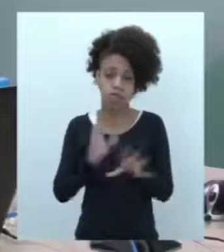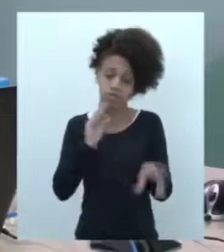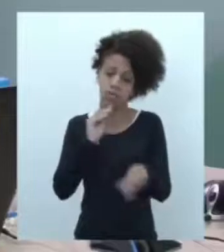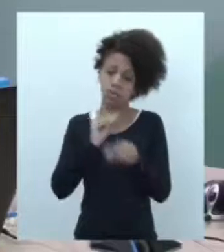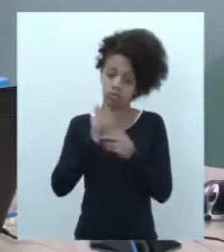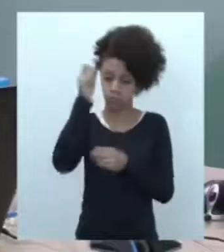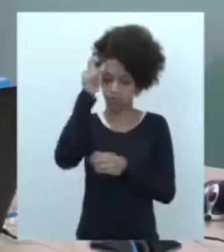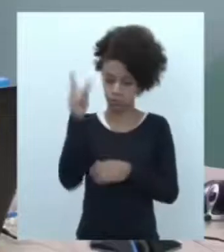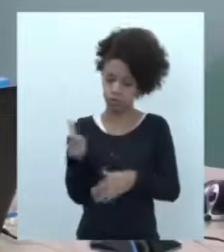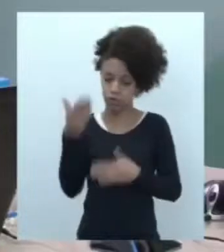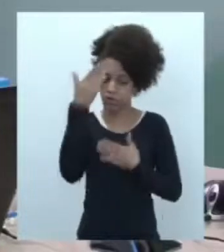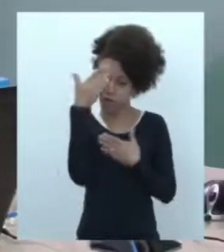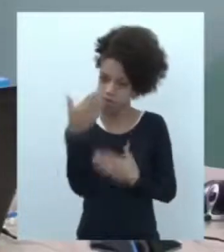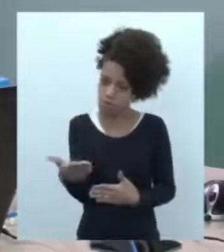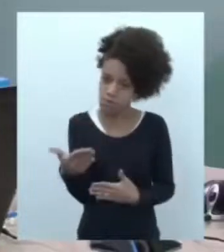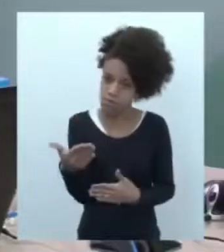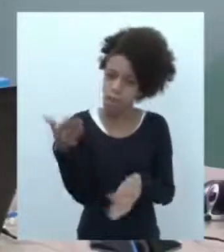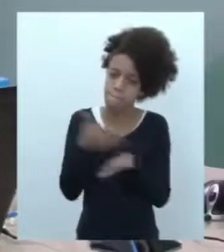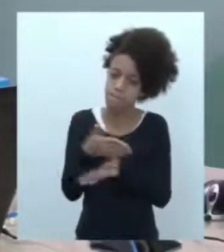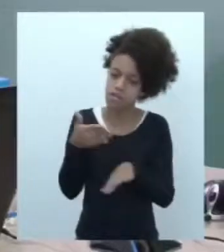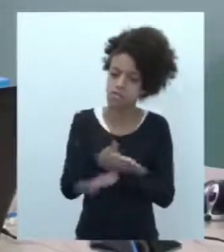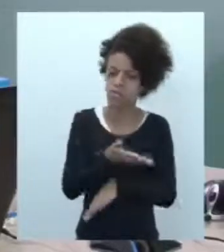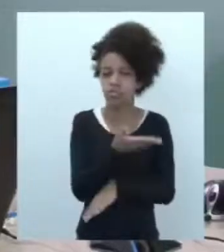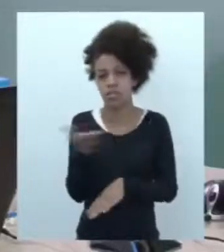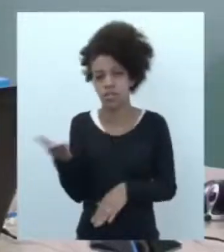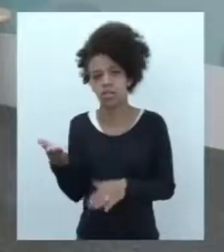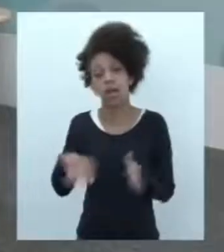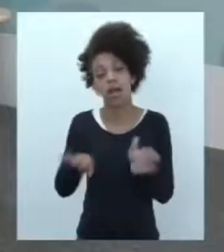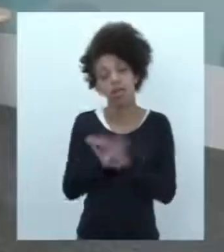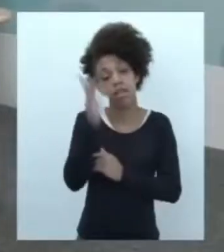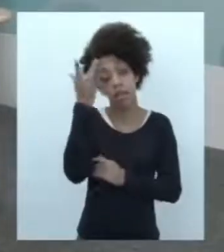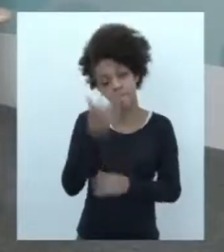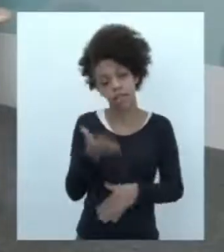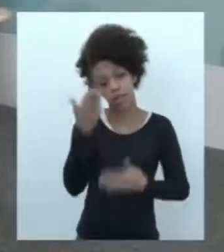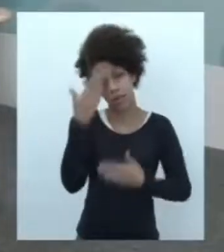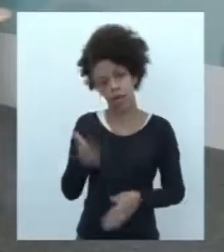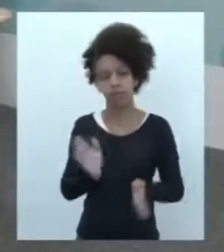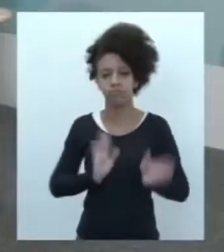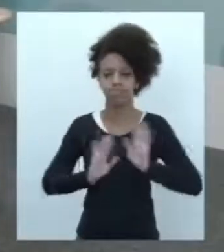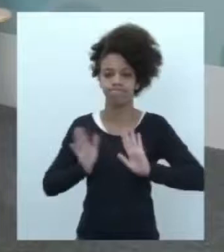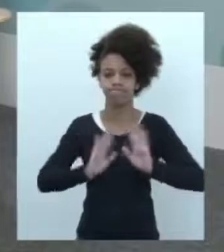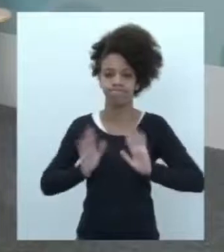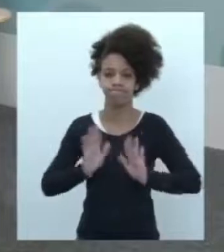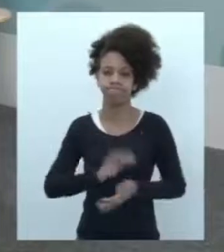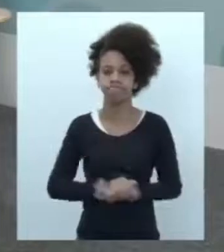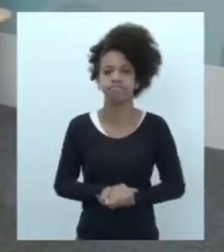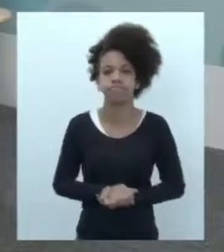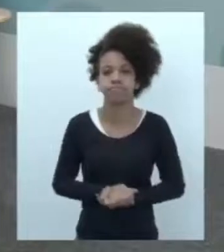contribuições e eu agradeço muito a participação de vocês. Até amanhã. Obrigada. Tchau, tchau.